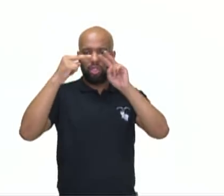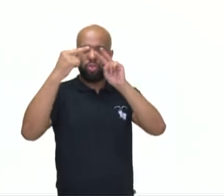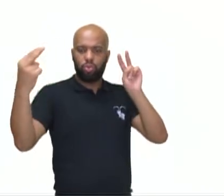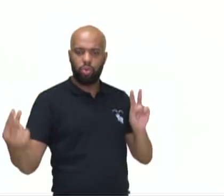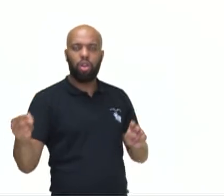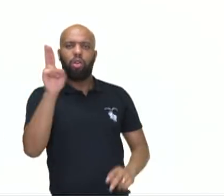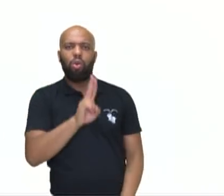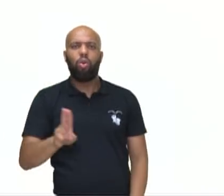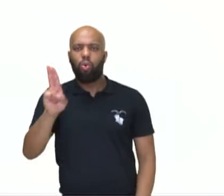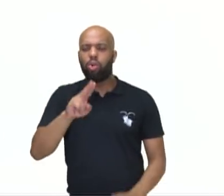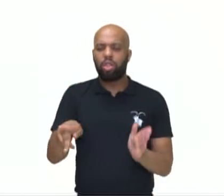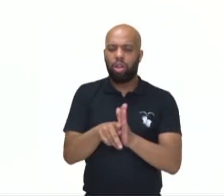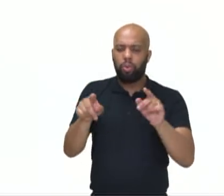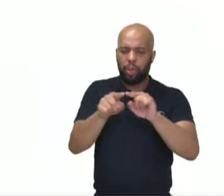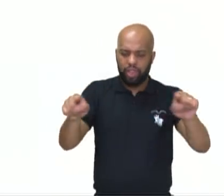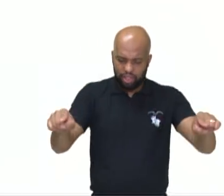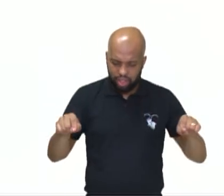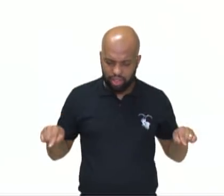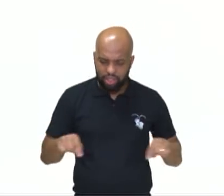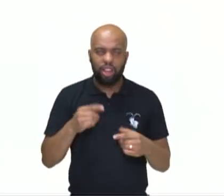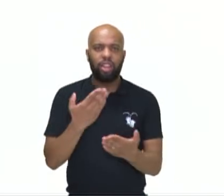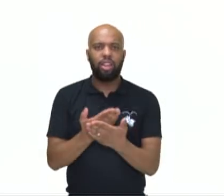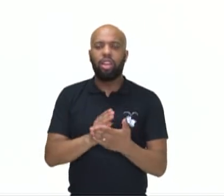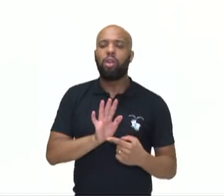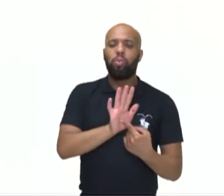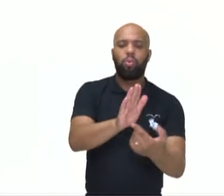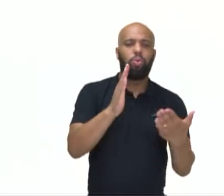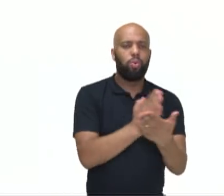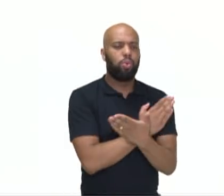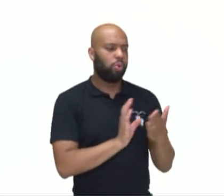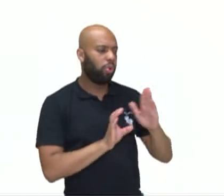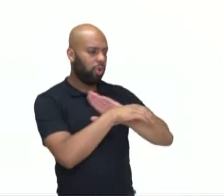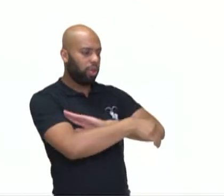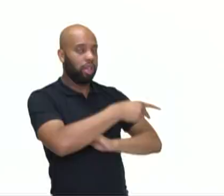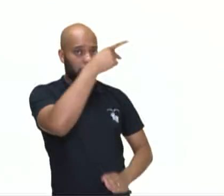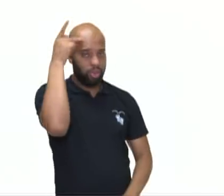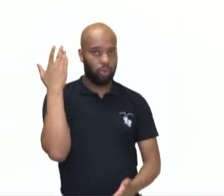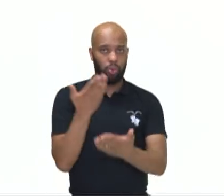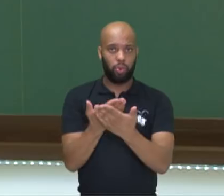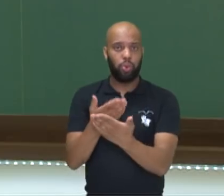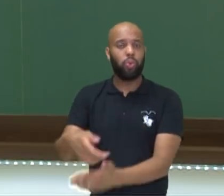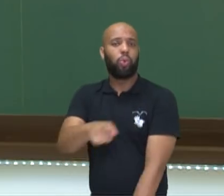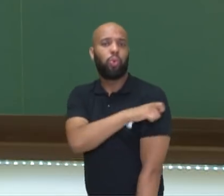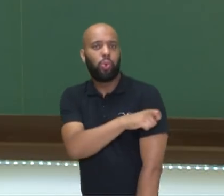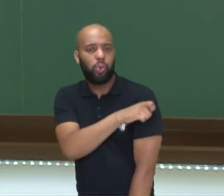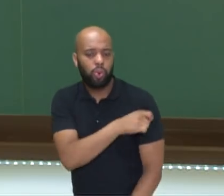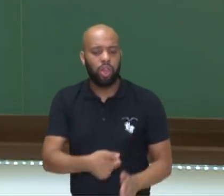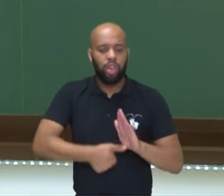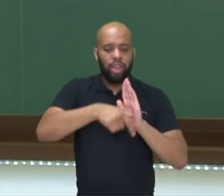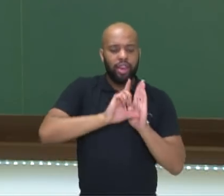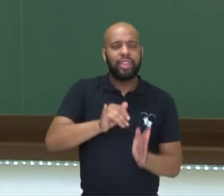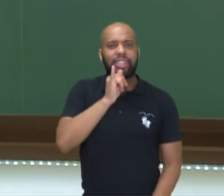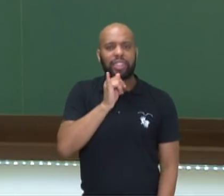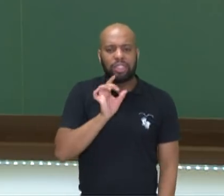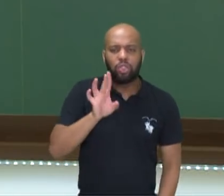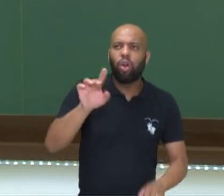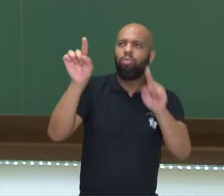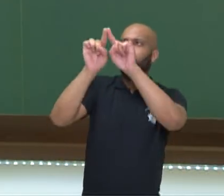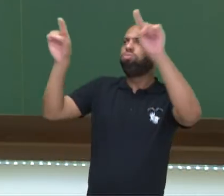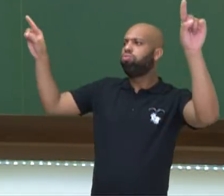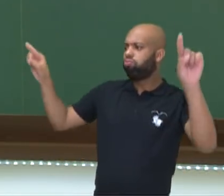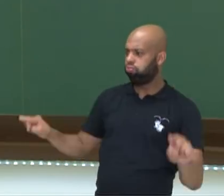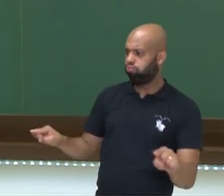salas de aula para demonstrar conceitos aos estudantes. Aquilo que antes ficava só no